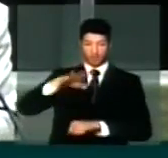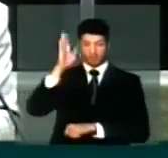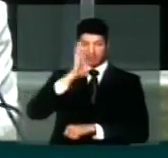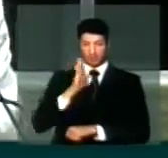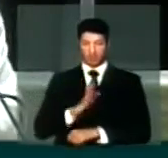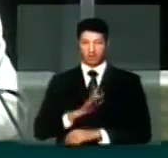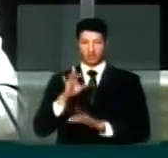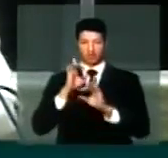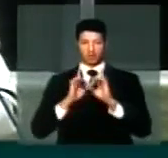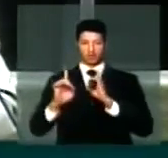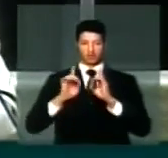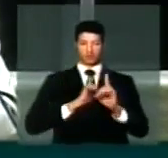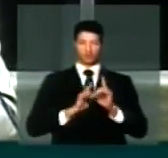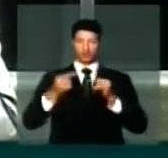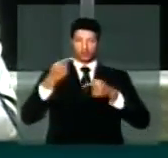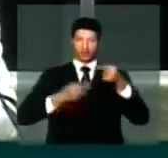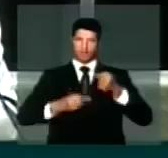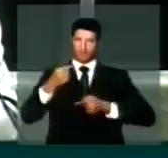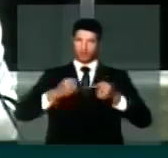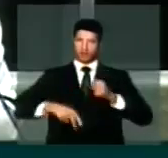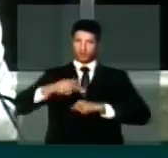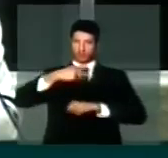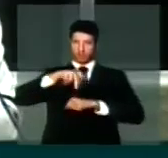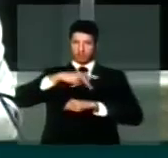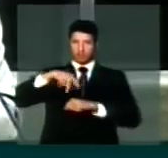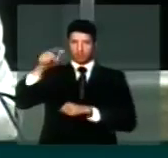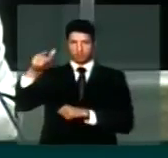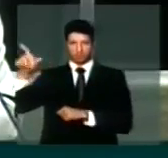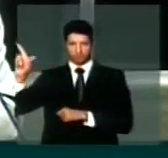de discussão, inclusive, da política internacional,